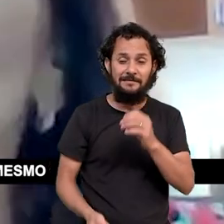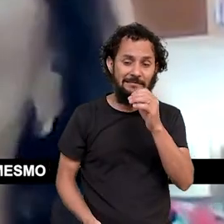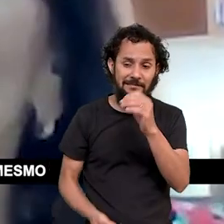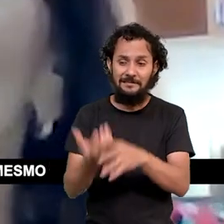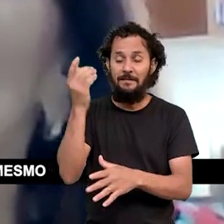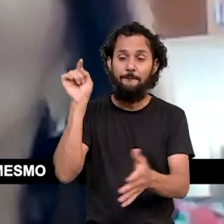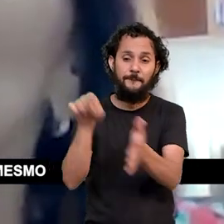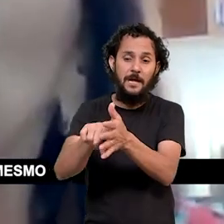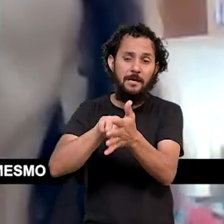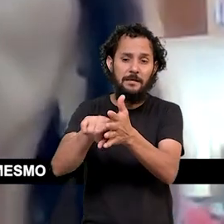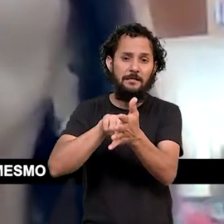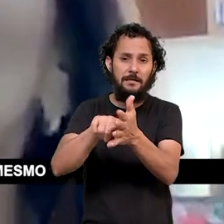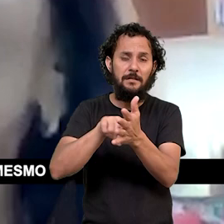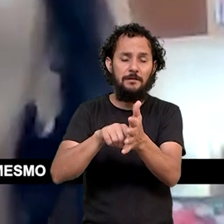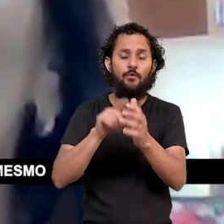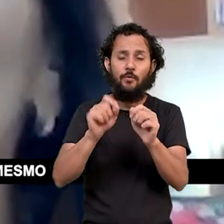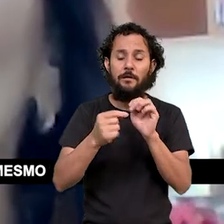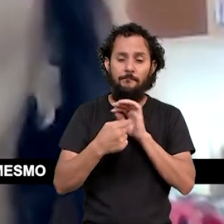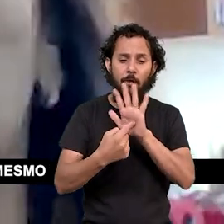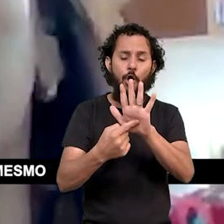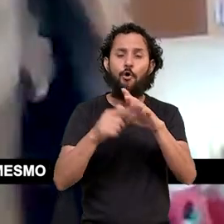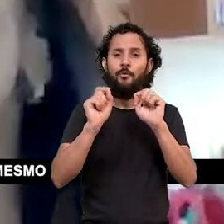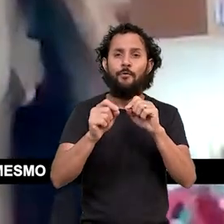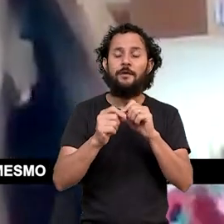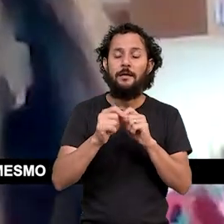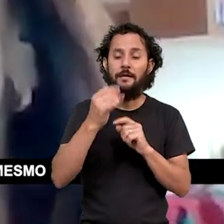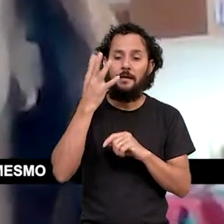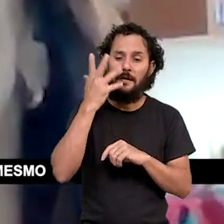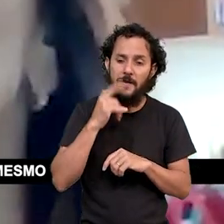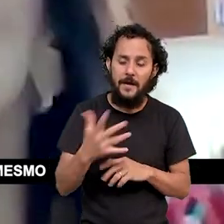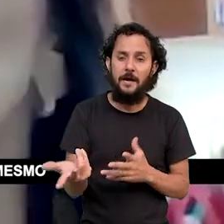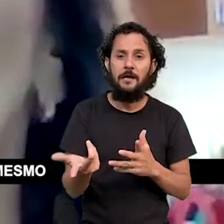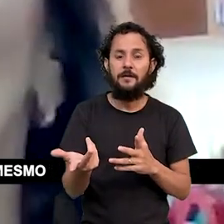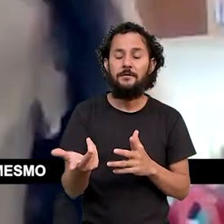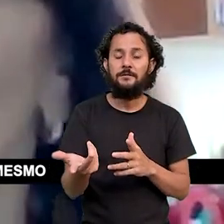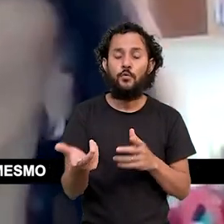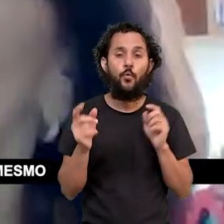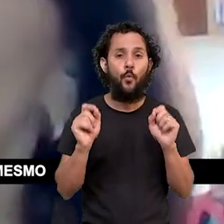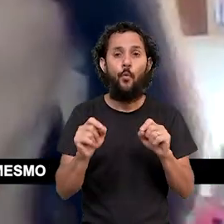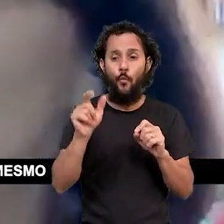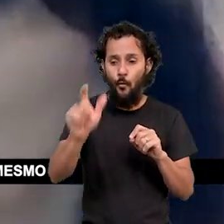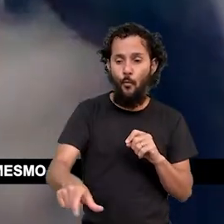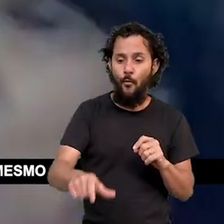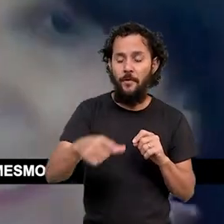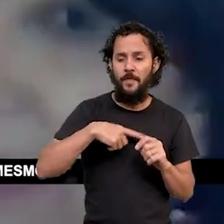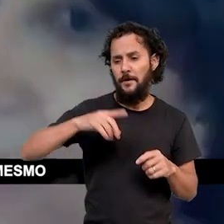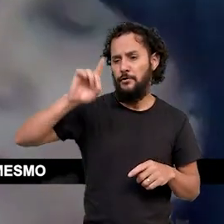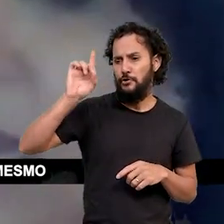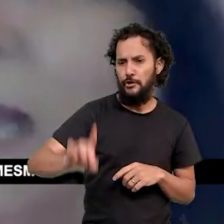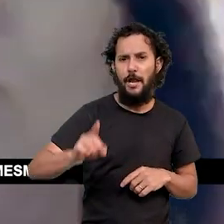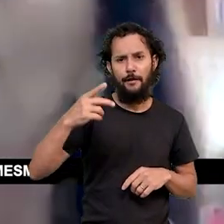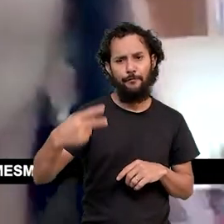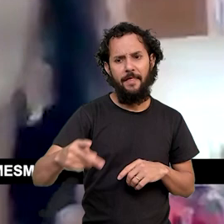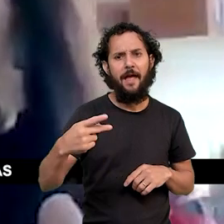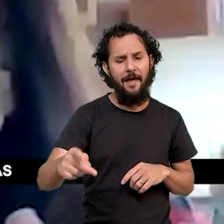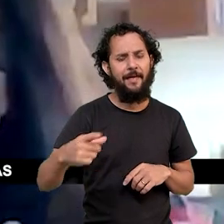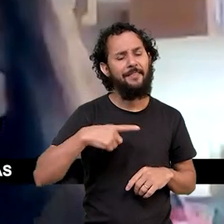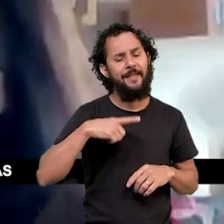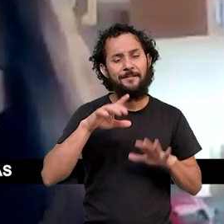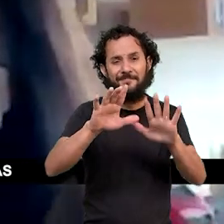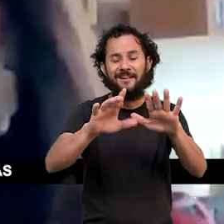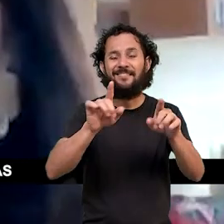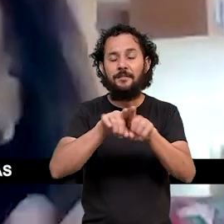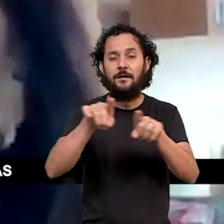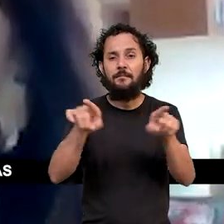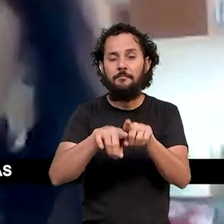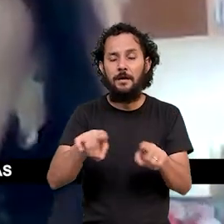1990, inúmeras pesquisas que vão nos mostrar, então, as crianças enquanto sujeitos de direito, Do mesmo modo,